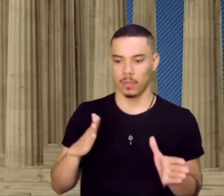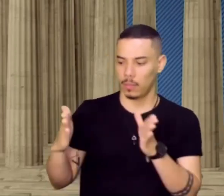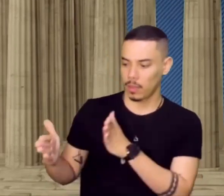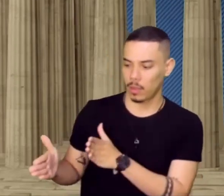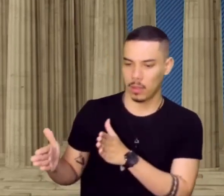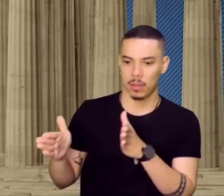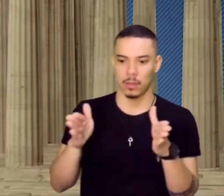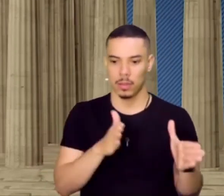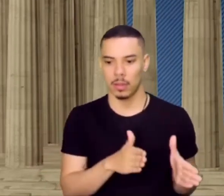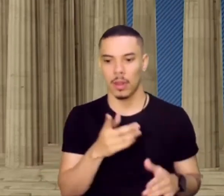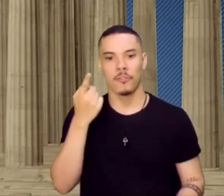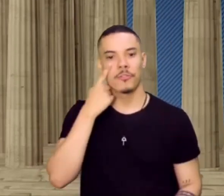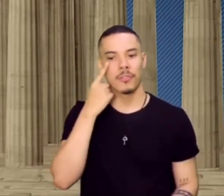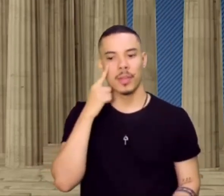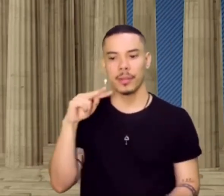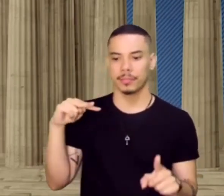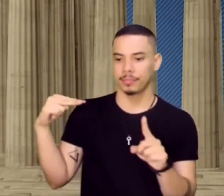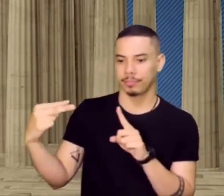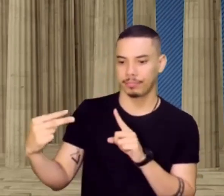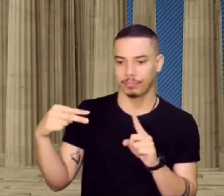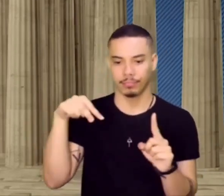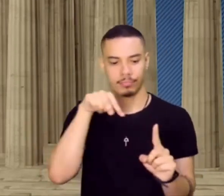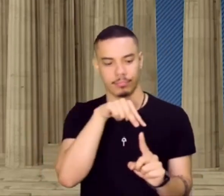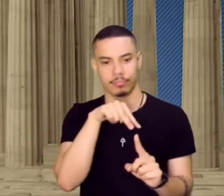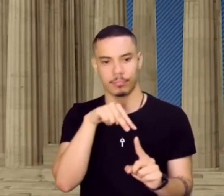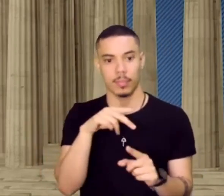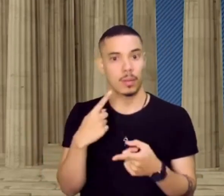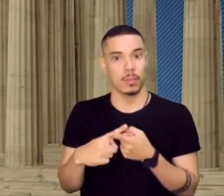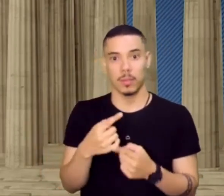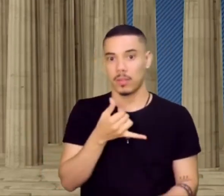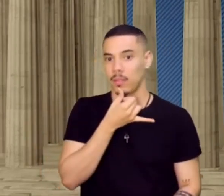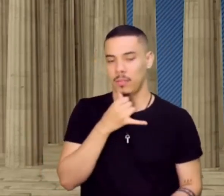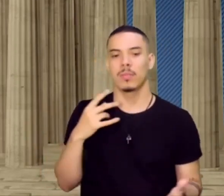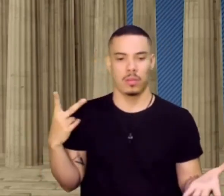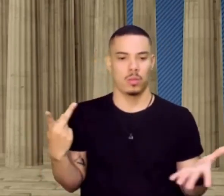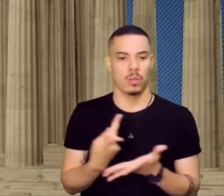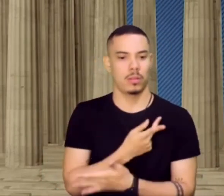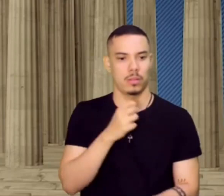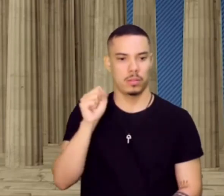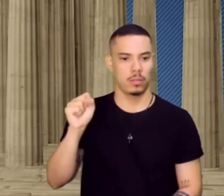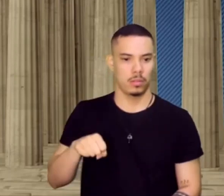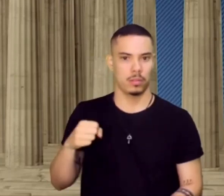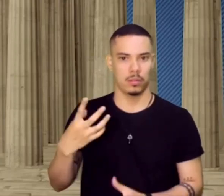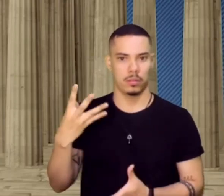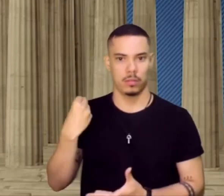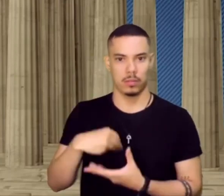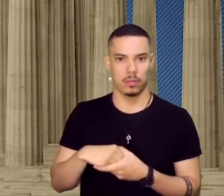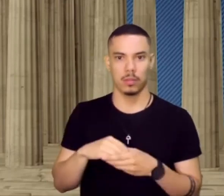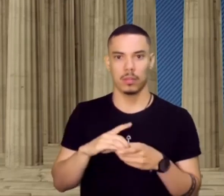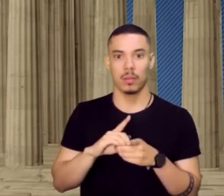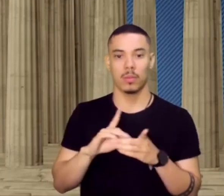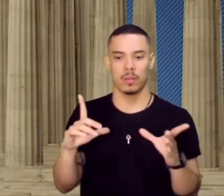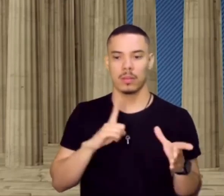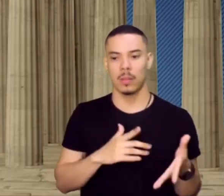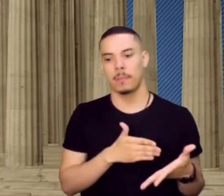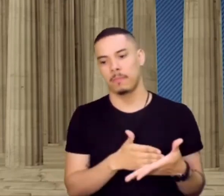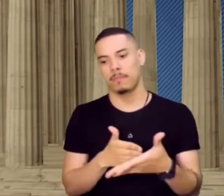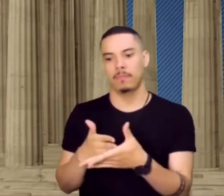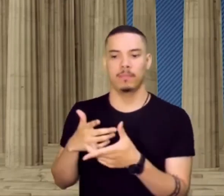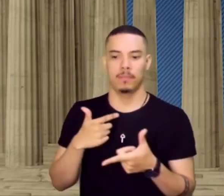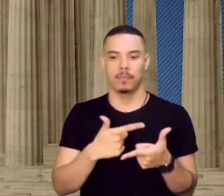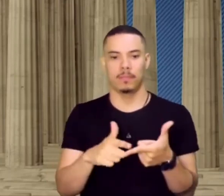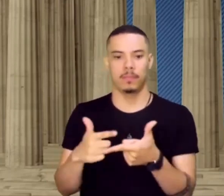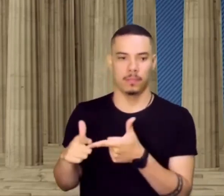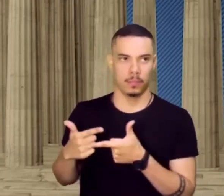ver os lados, né, que estão em volta. Que infelizmente ocorrem, né? Dentro da democracia tem uns obstáculos.